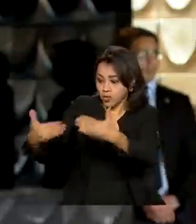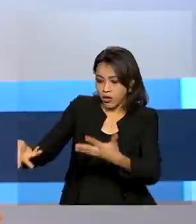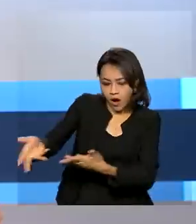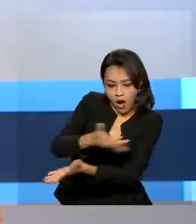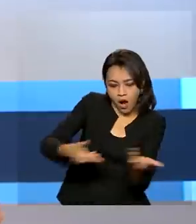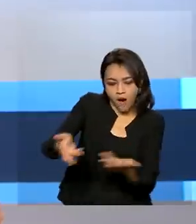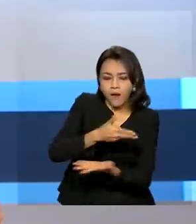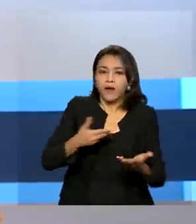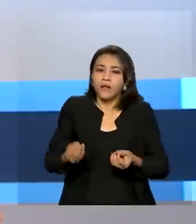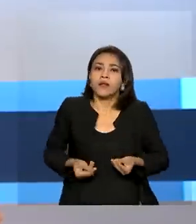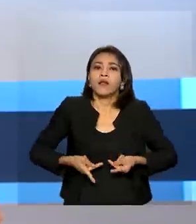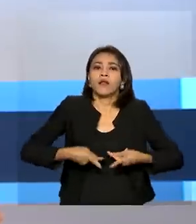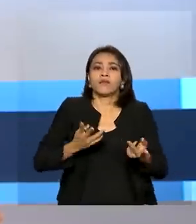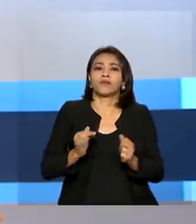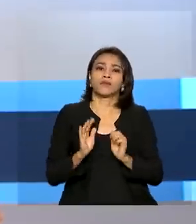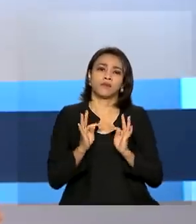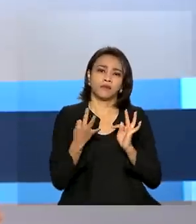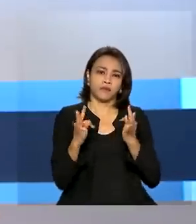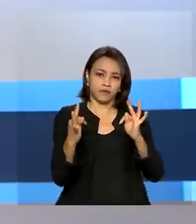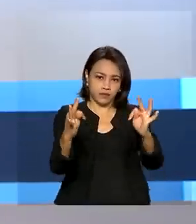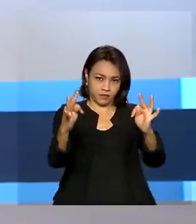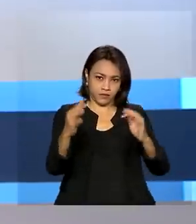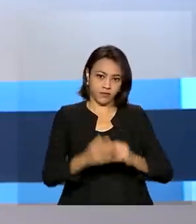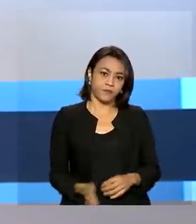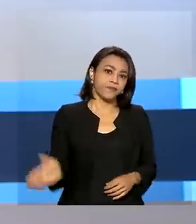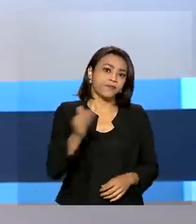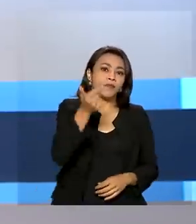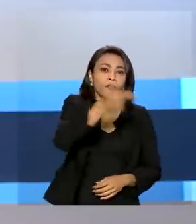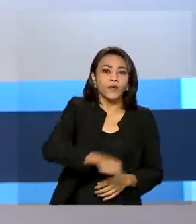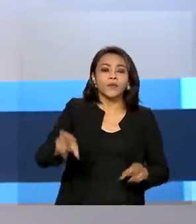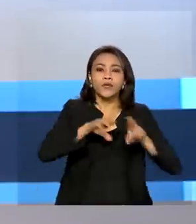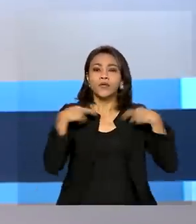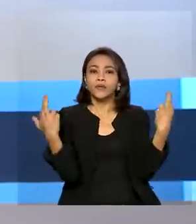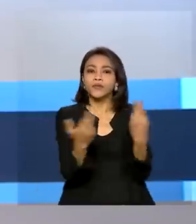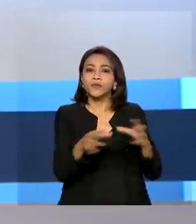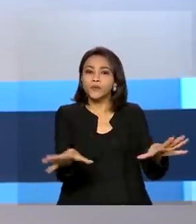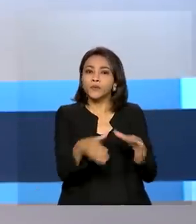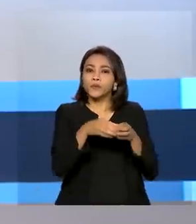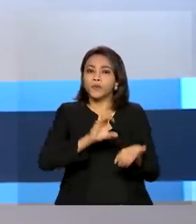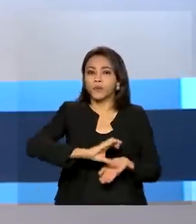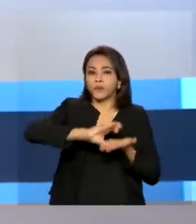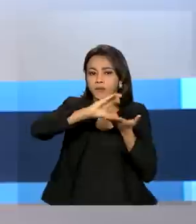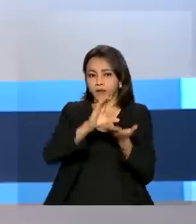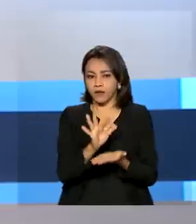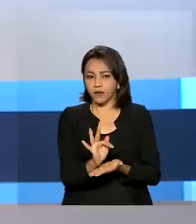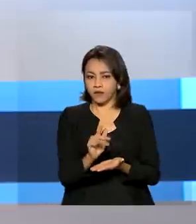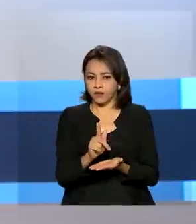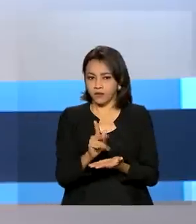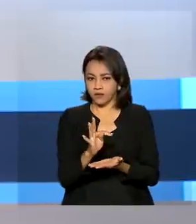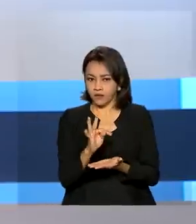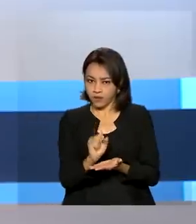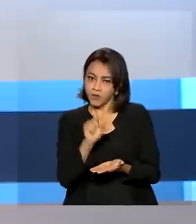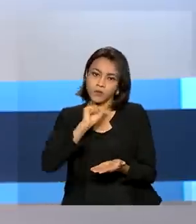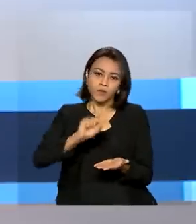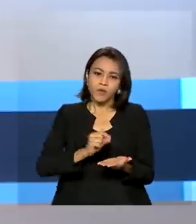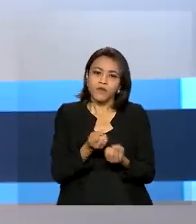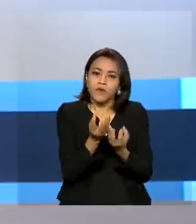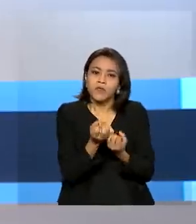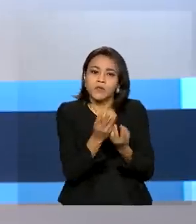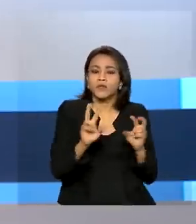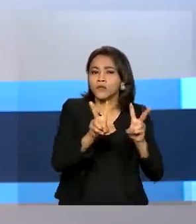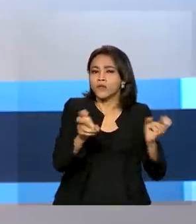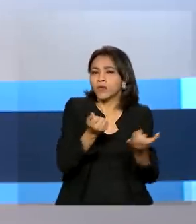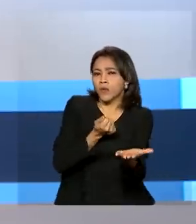tecnologia e em mais uma reunião do conselho curador do FGTS e foram apresentados os dados sobre a compra de